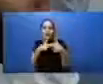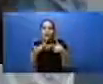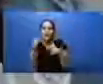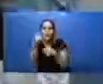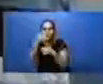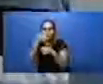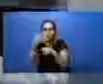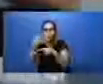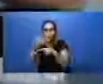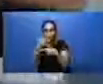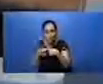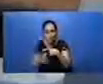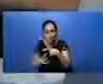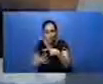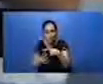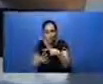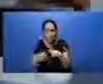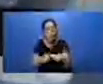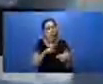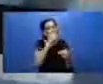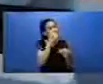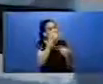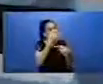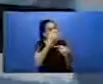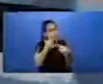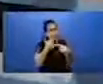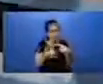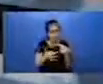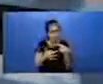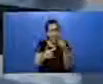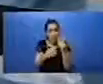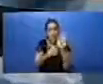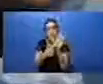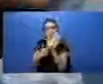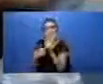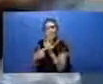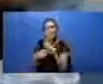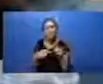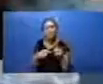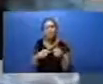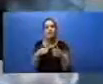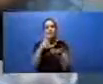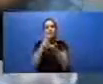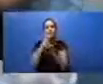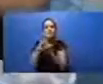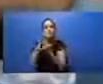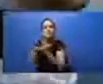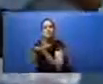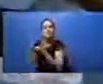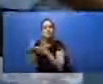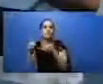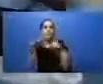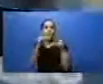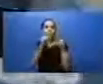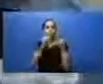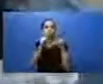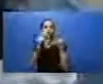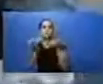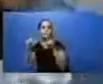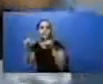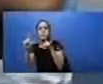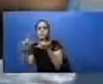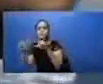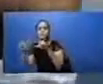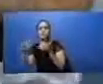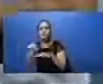frações. Frações geralmente representam partes quebradas de um total, pedaços